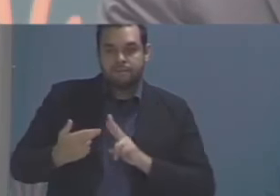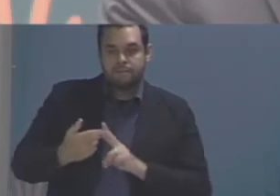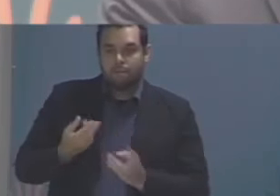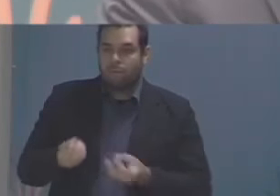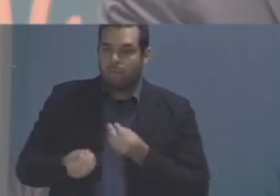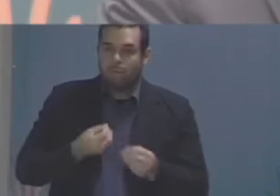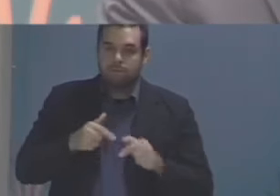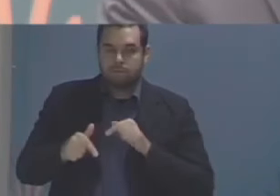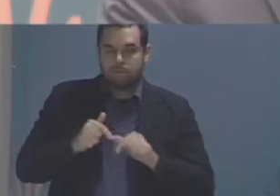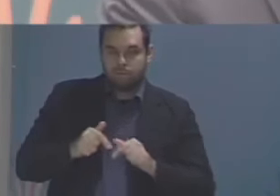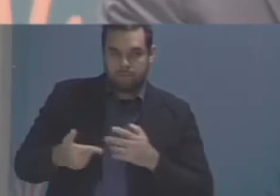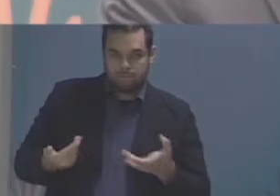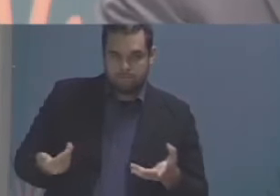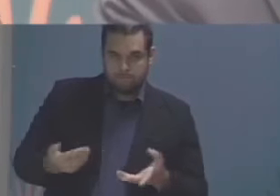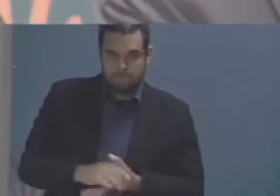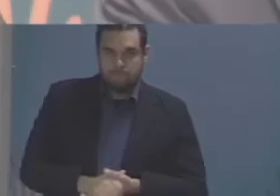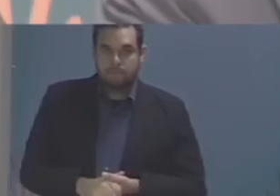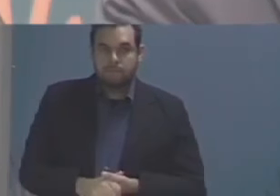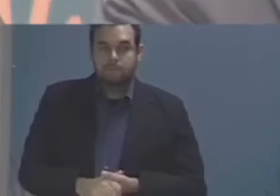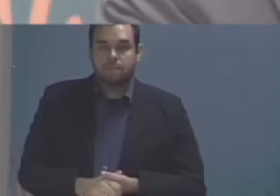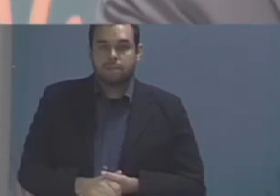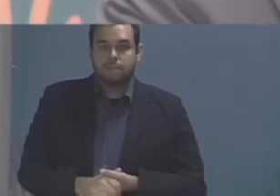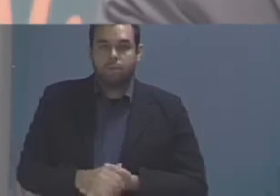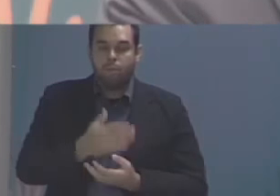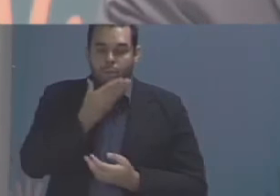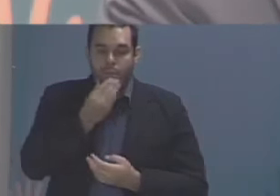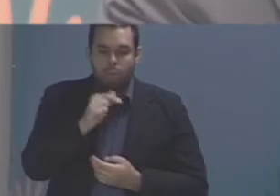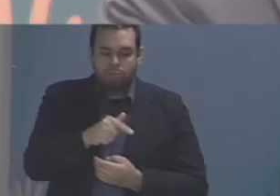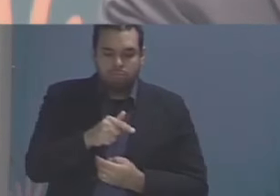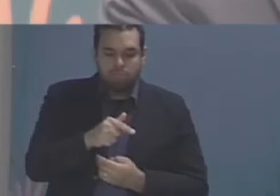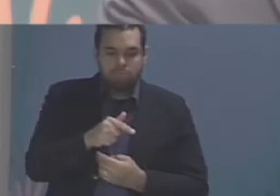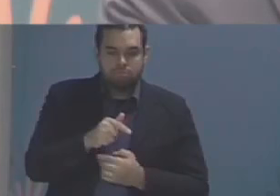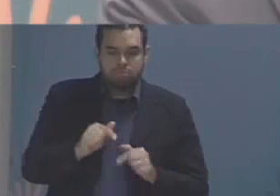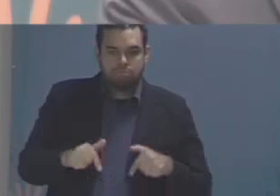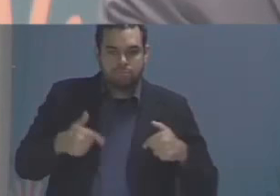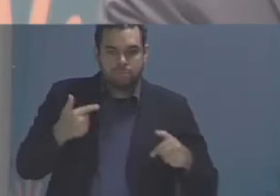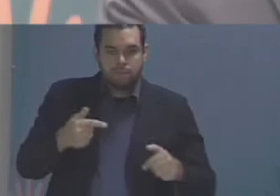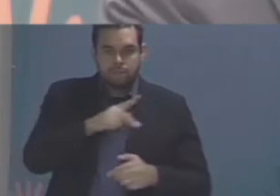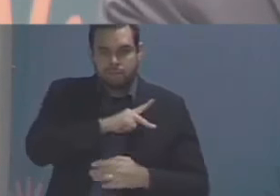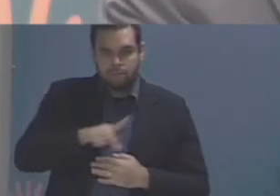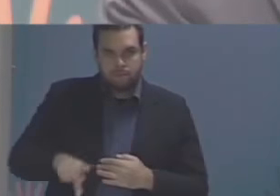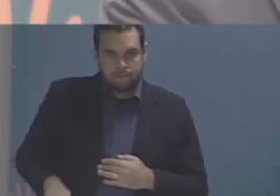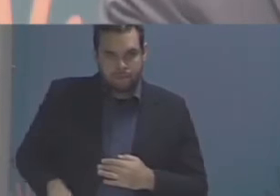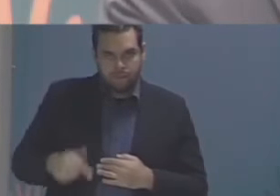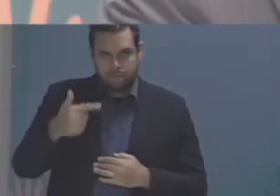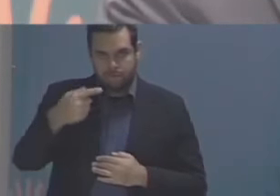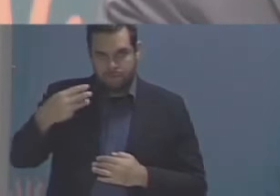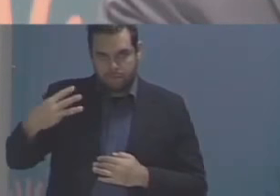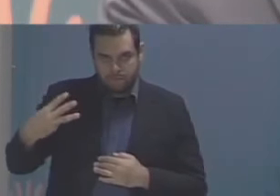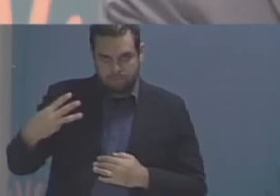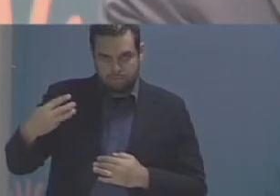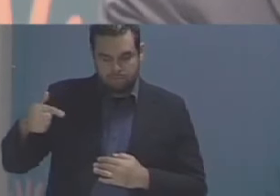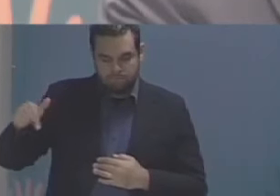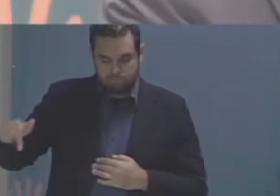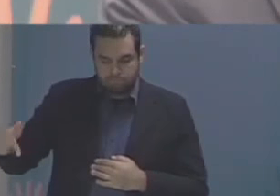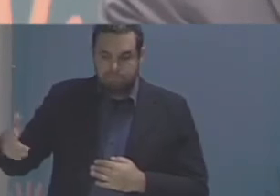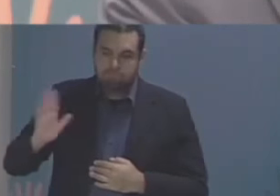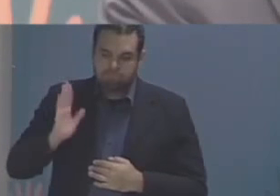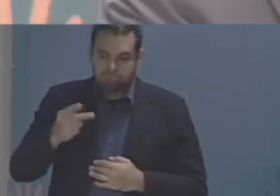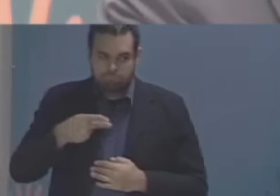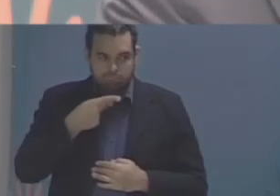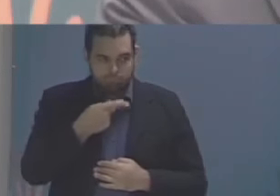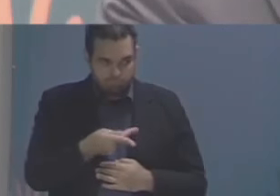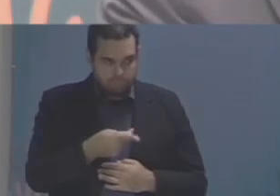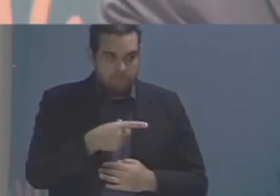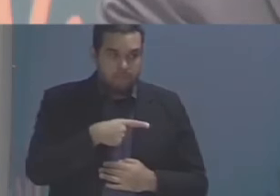condições de trabalho. O candidato a presidente da chapa 23, como ele mesmo